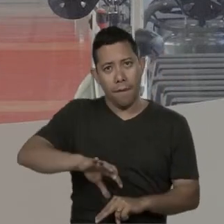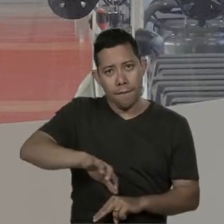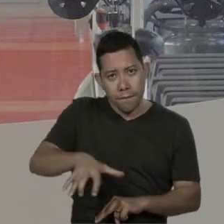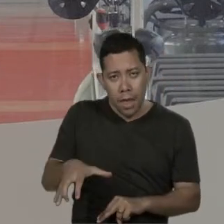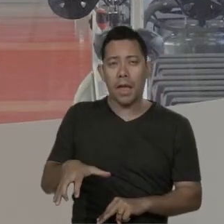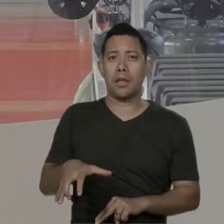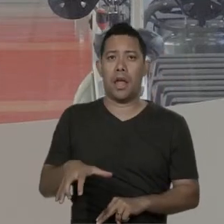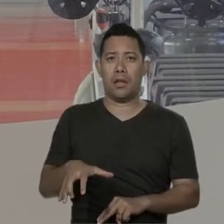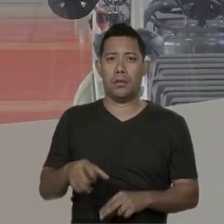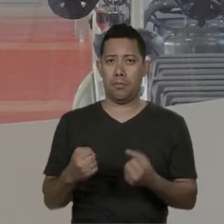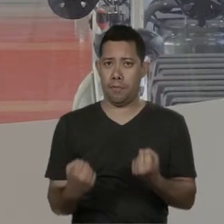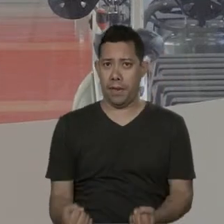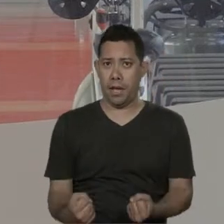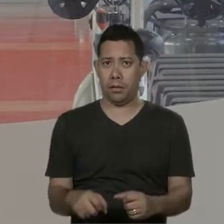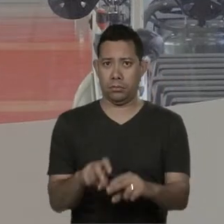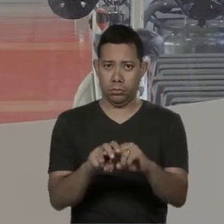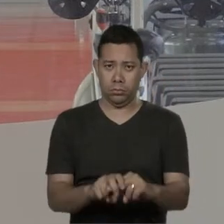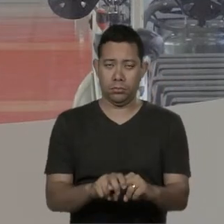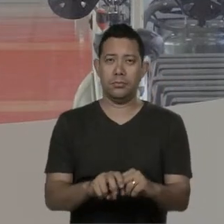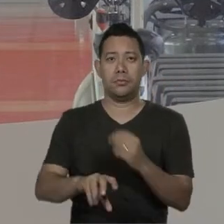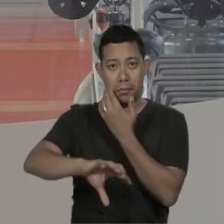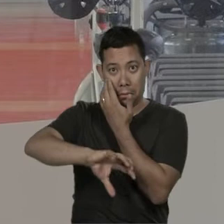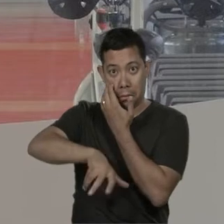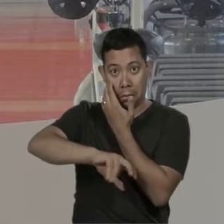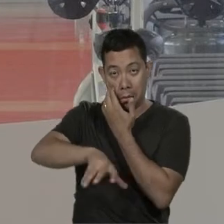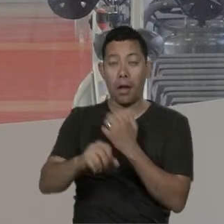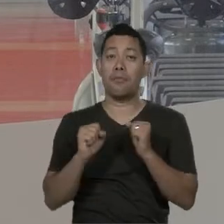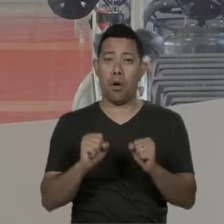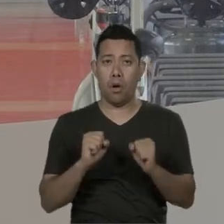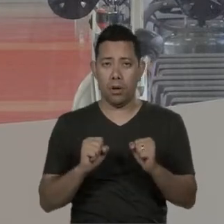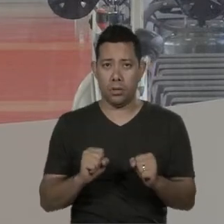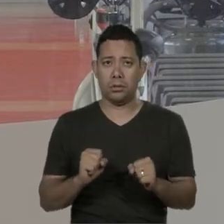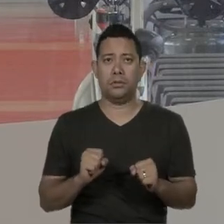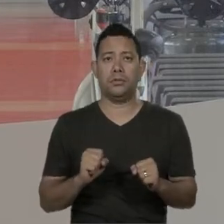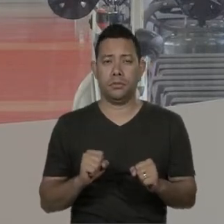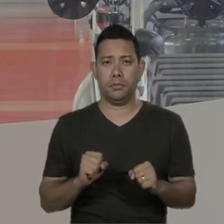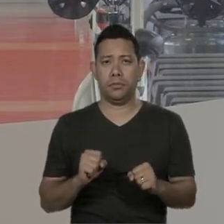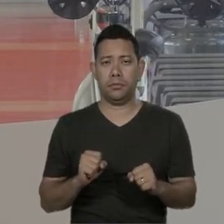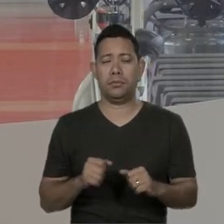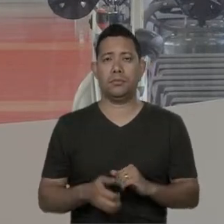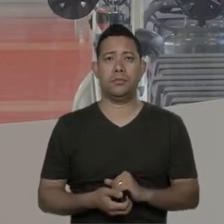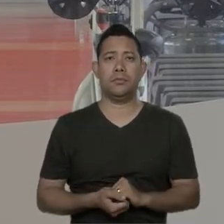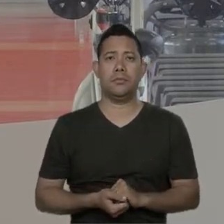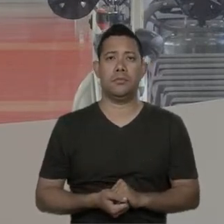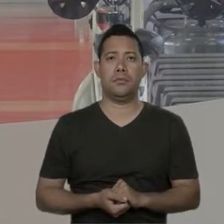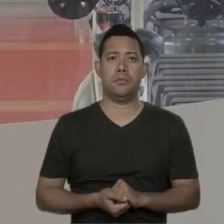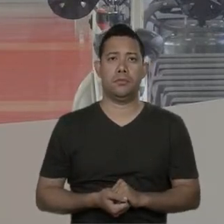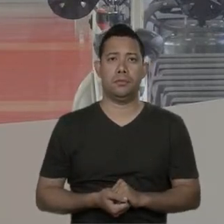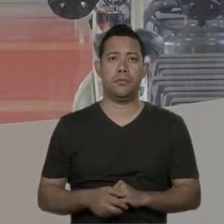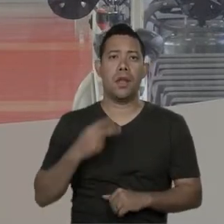mais carga. Gira aí o botãozinho da sua bicicleta, coloca um pouquinho mais de resistência.